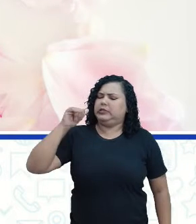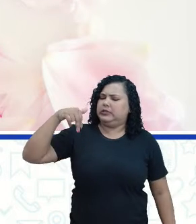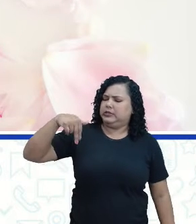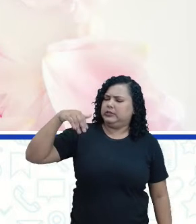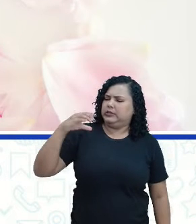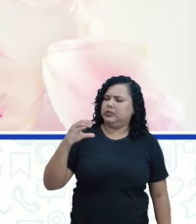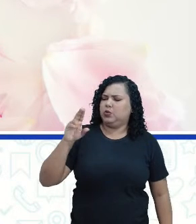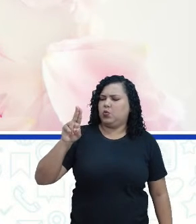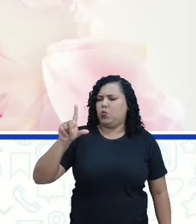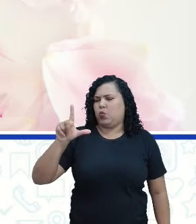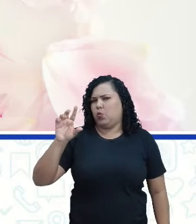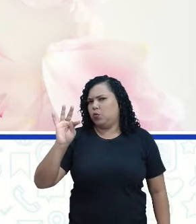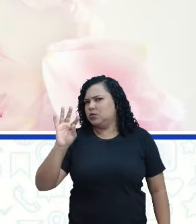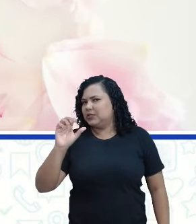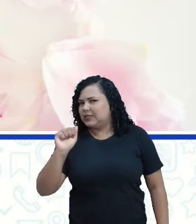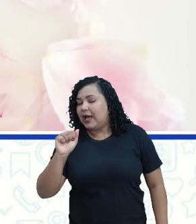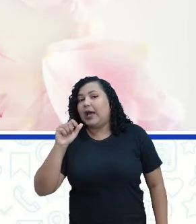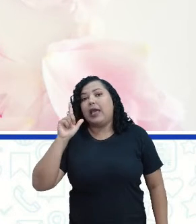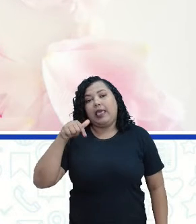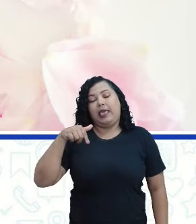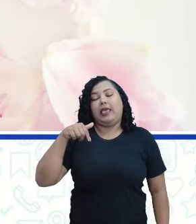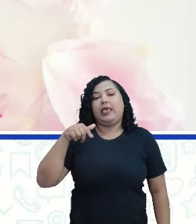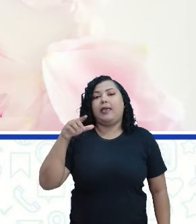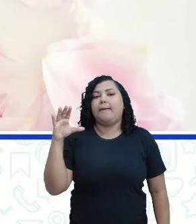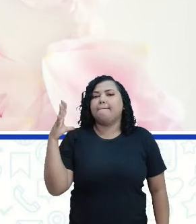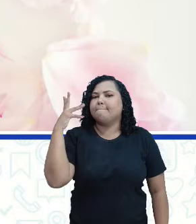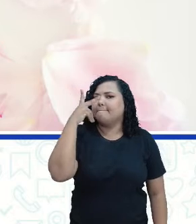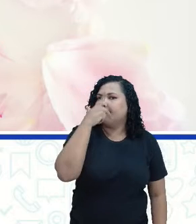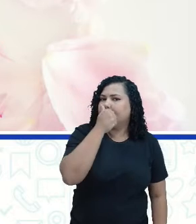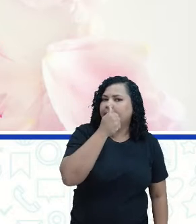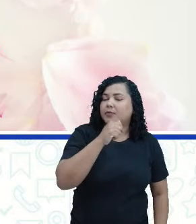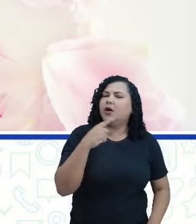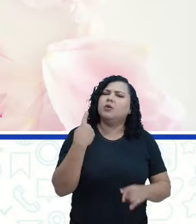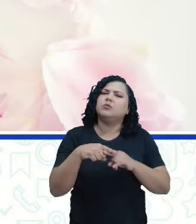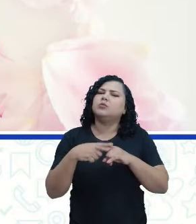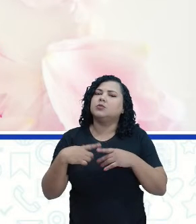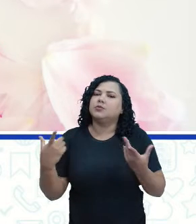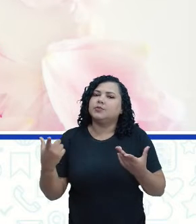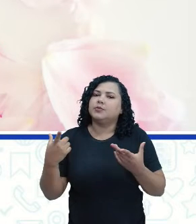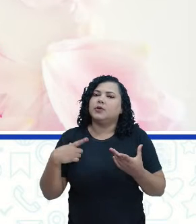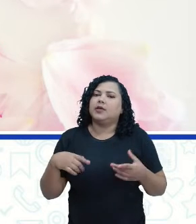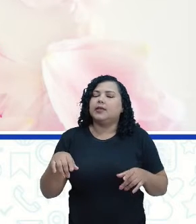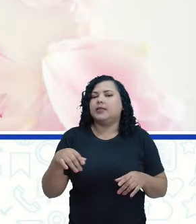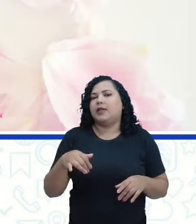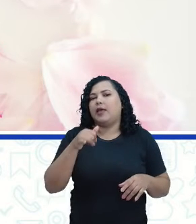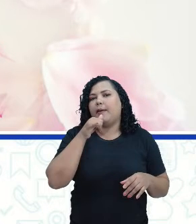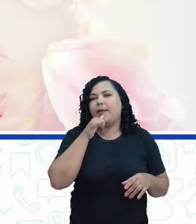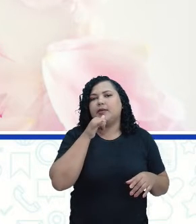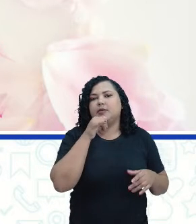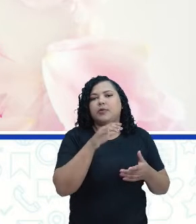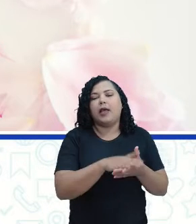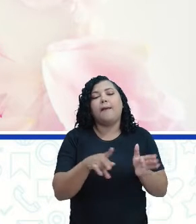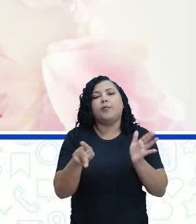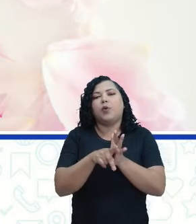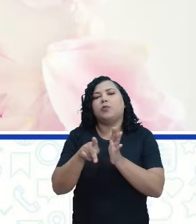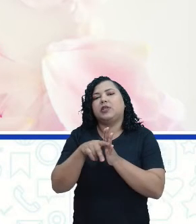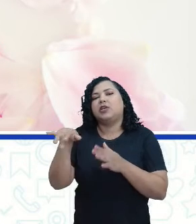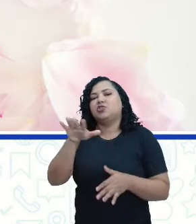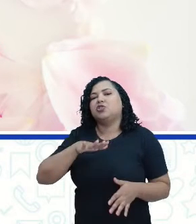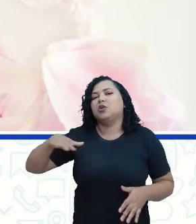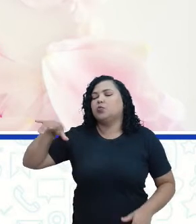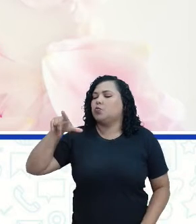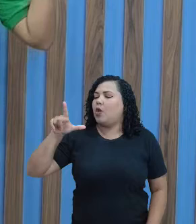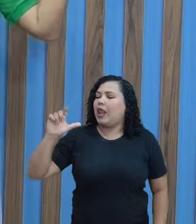é uma flor do Lácio inculta e bela, gente? Por quê? Porque deriva da região do Lácio, que era uma